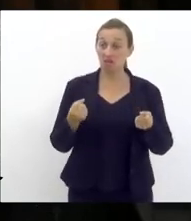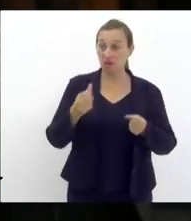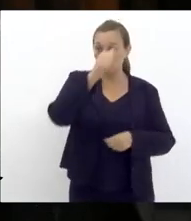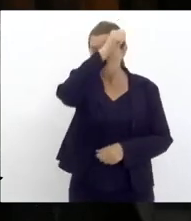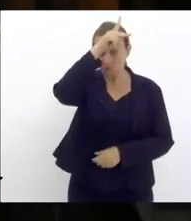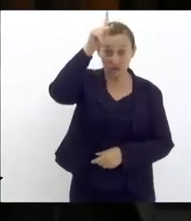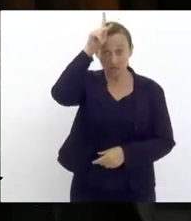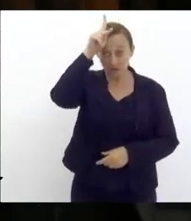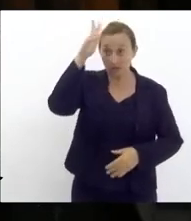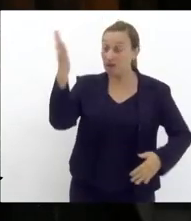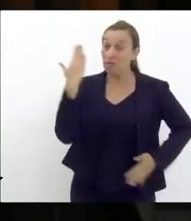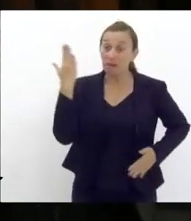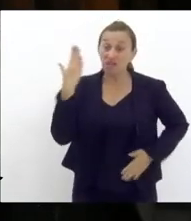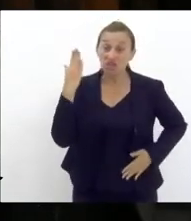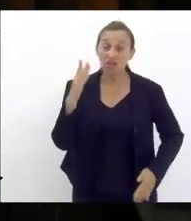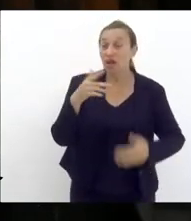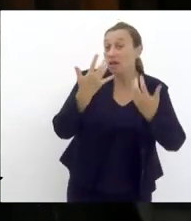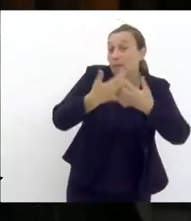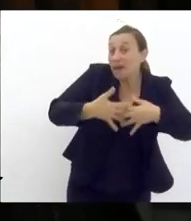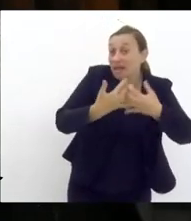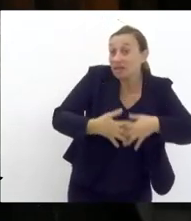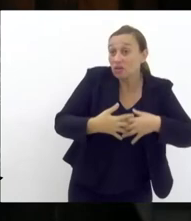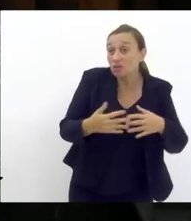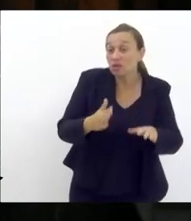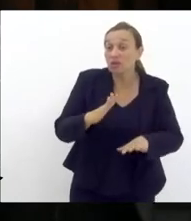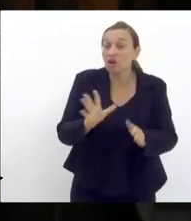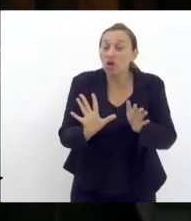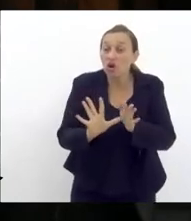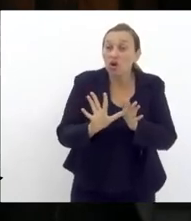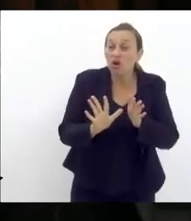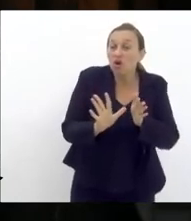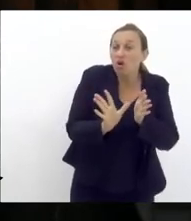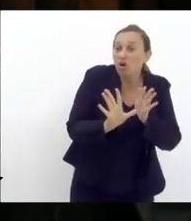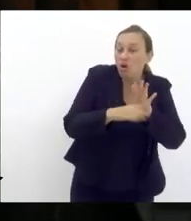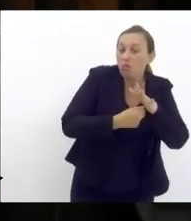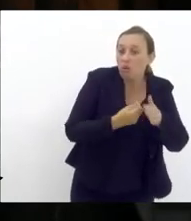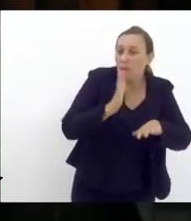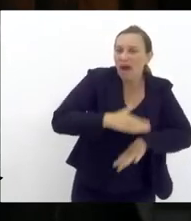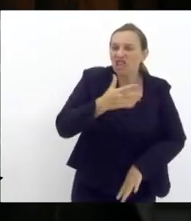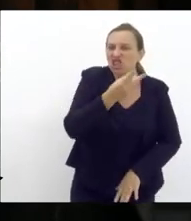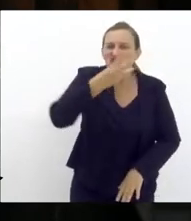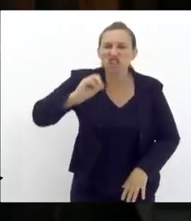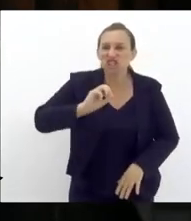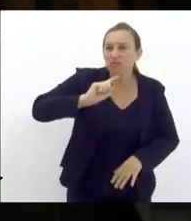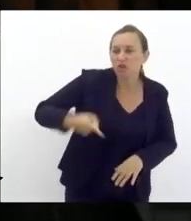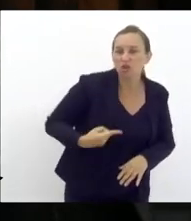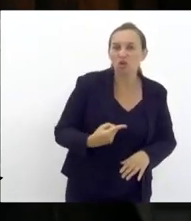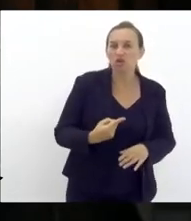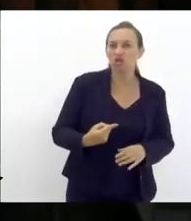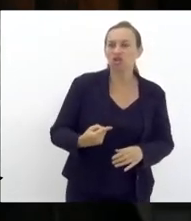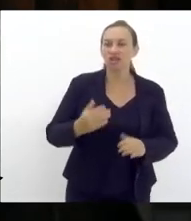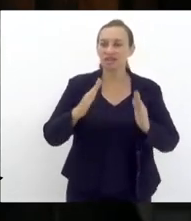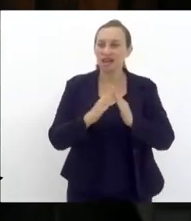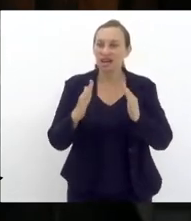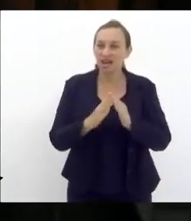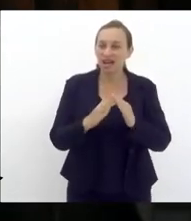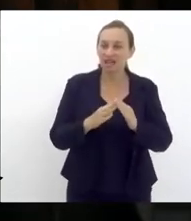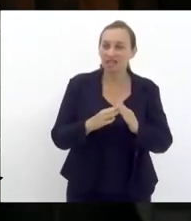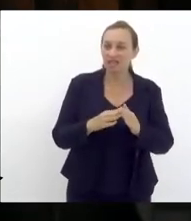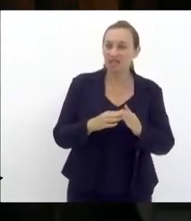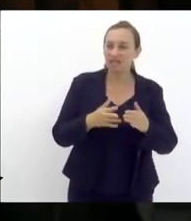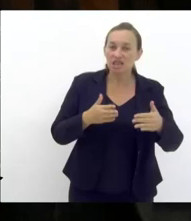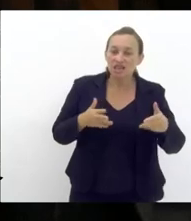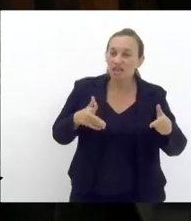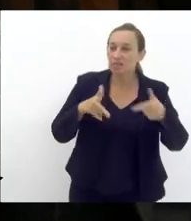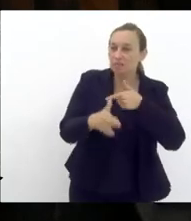prefeito bandido de Petrópolis que levou mais de 30 milhões nessa casa e para Roma CPI não foi na audiência pública que